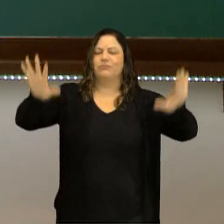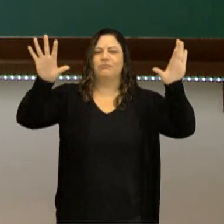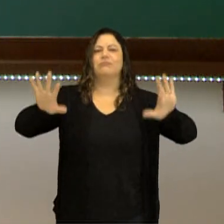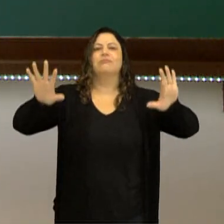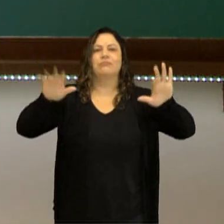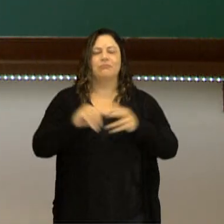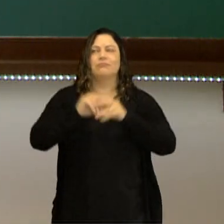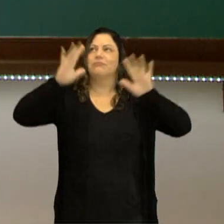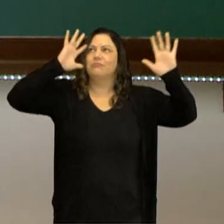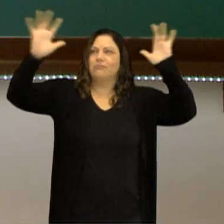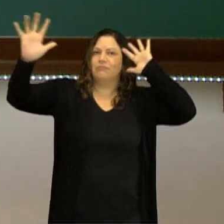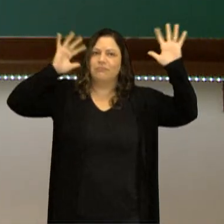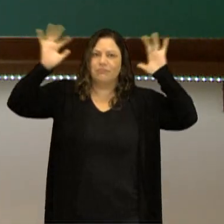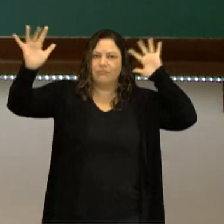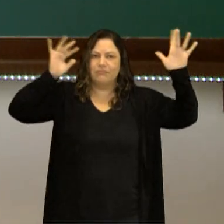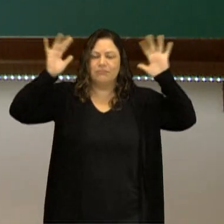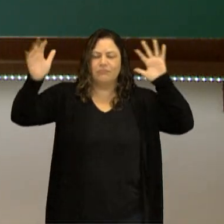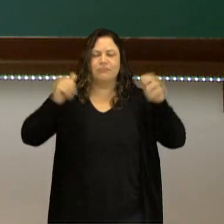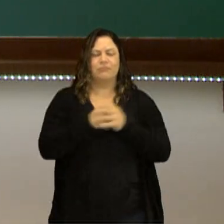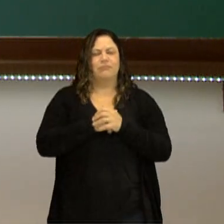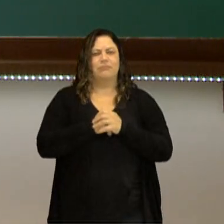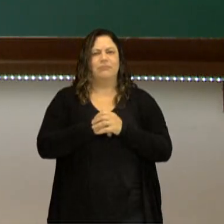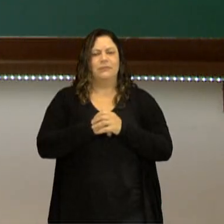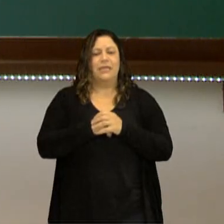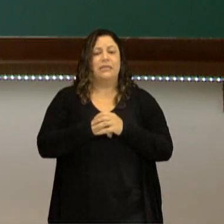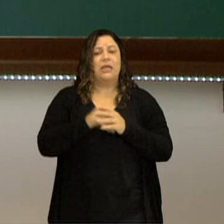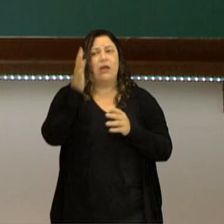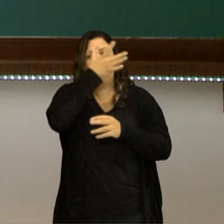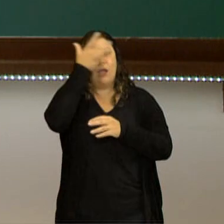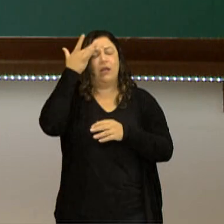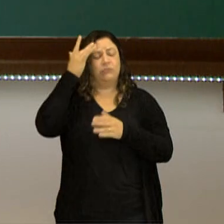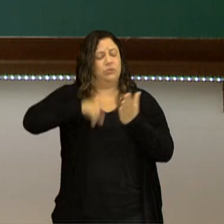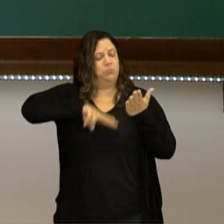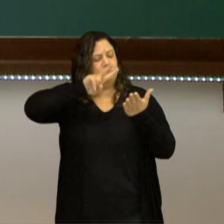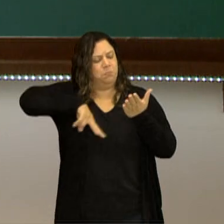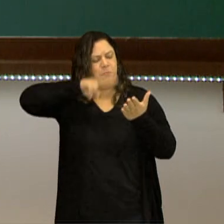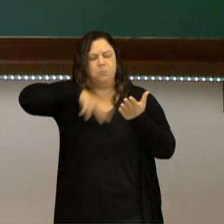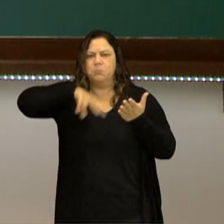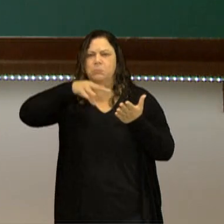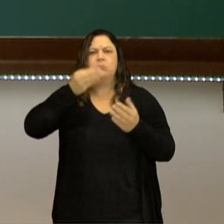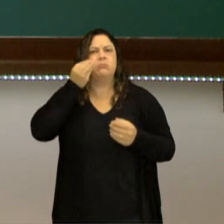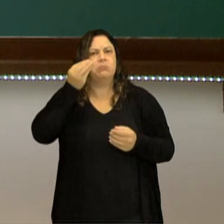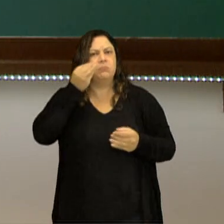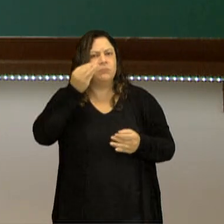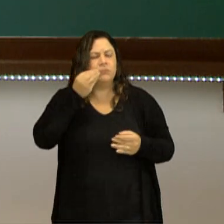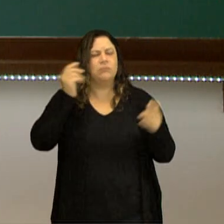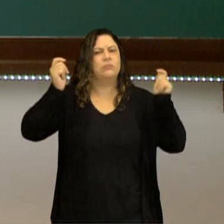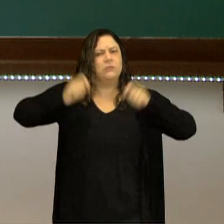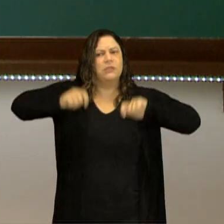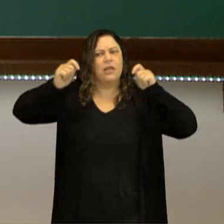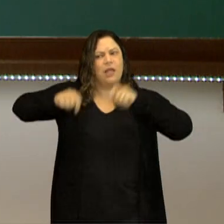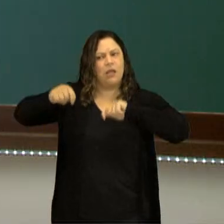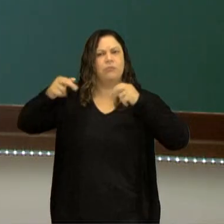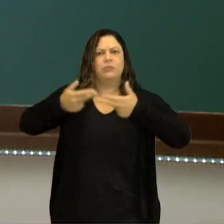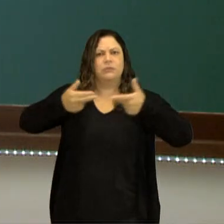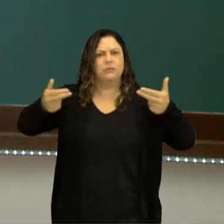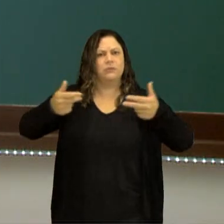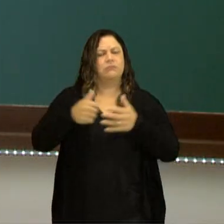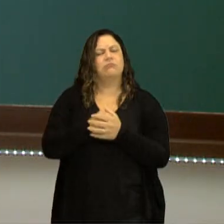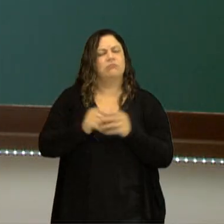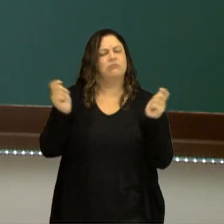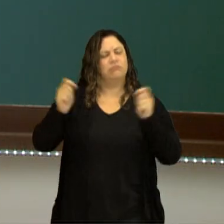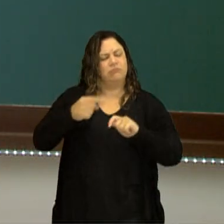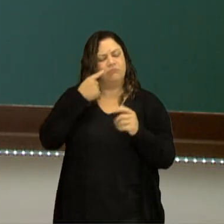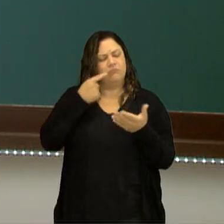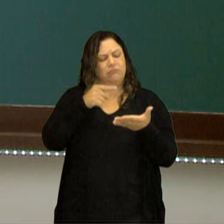teoria, começam a chegar em várias pessoas e as pessoas começam a tentar ver que existe uma possibilidade de